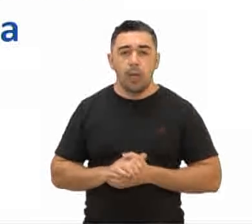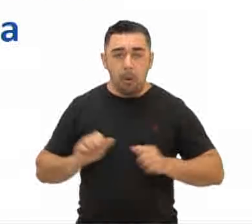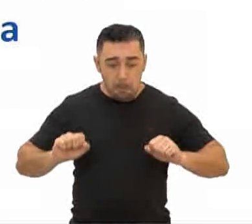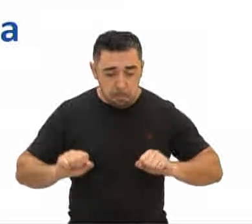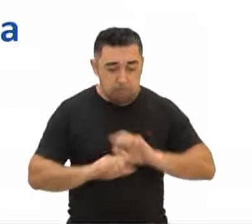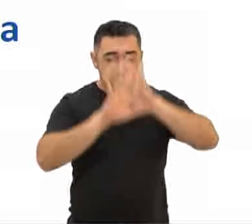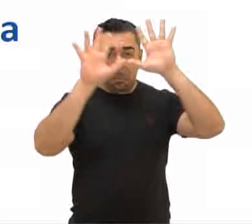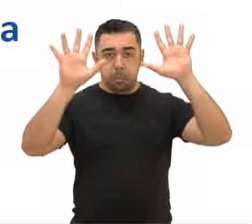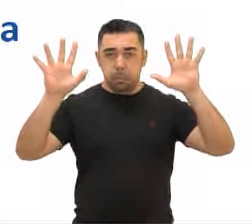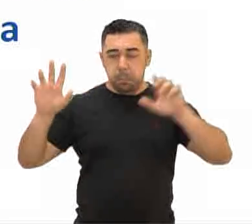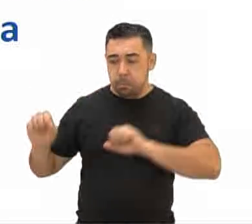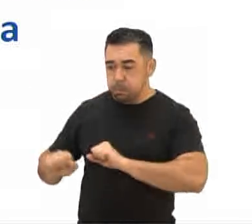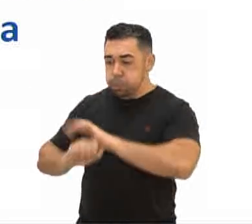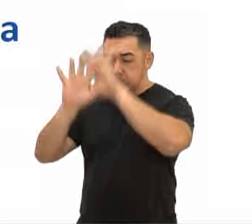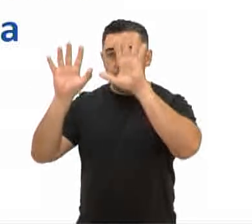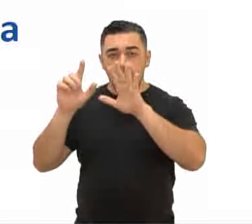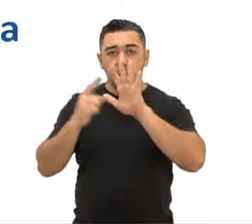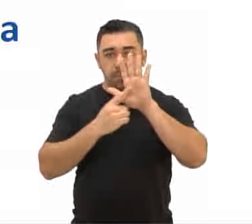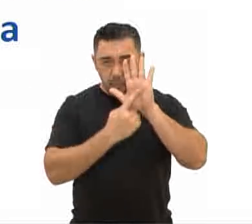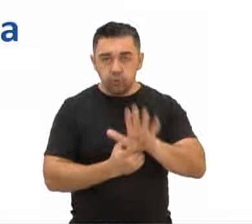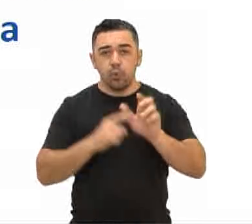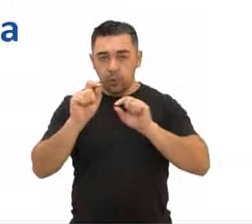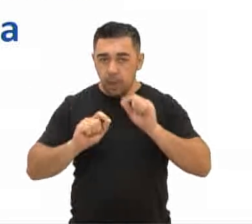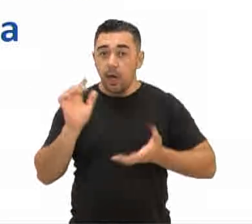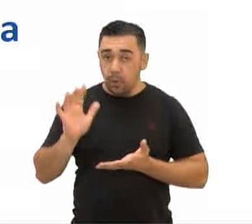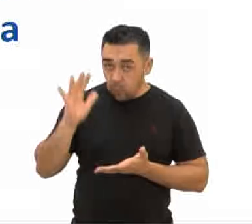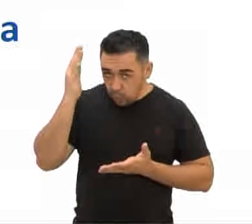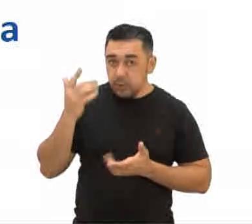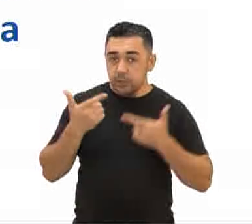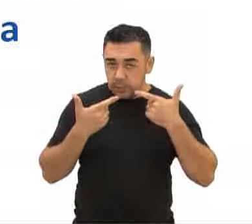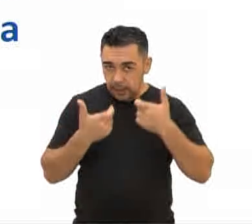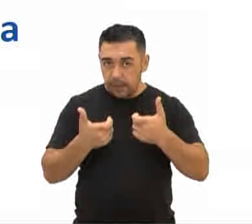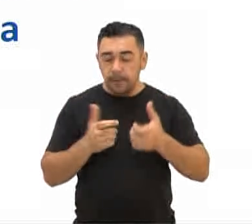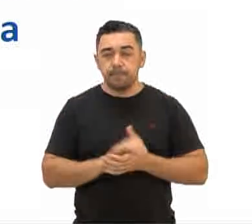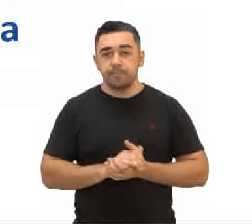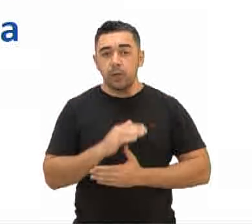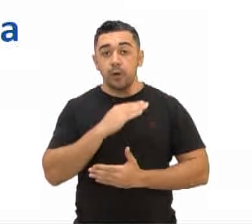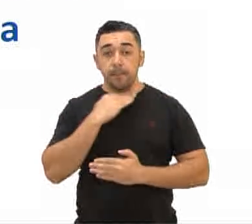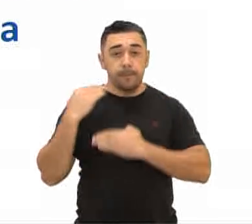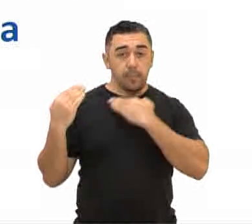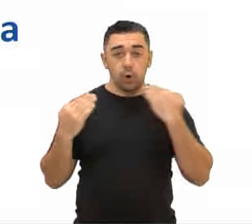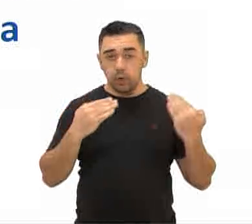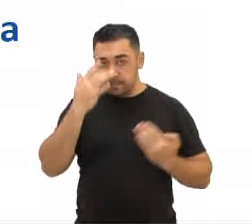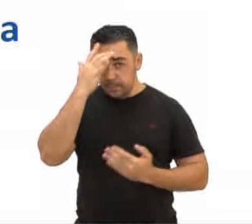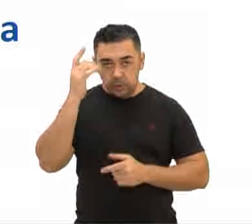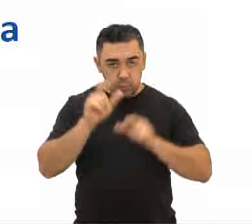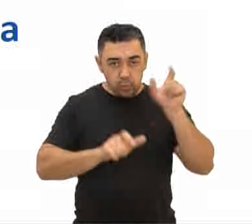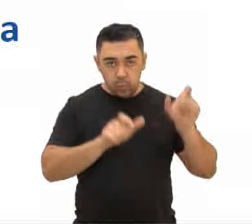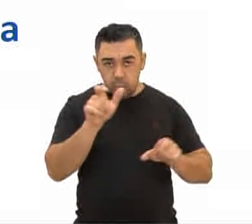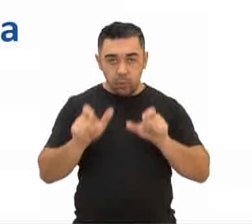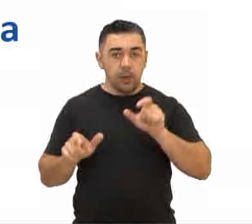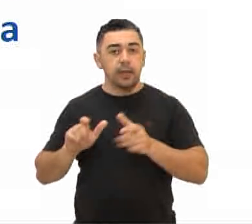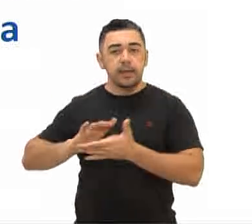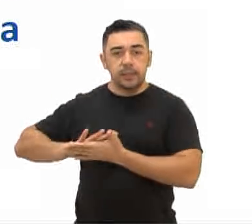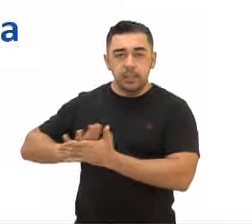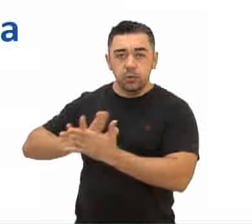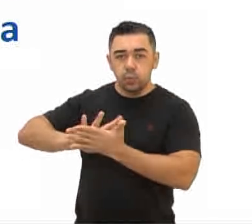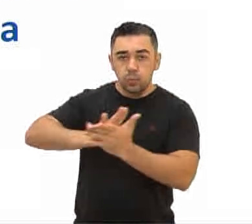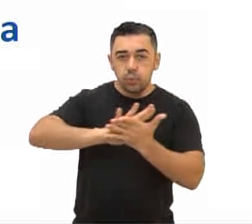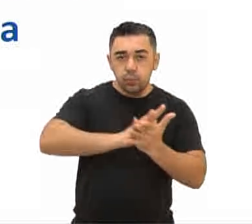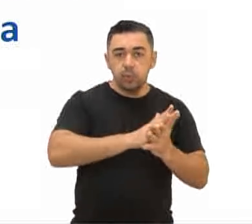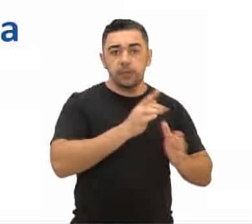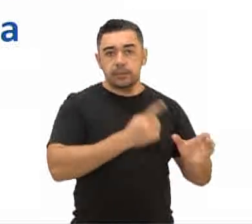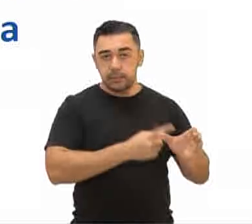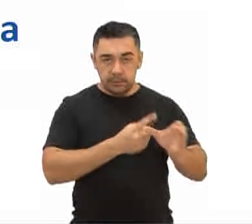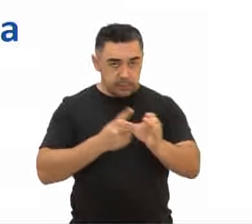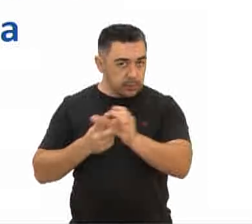explosões confirmaram algo que havia acontecido muito na guerra: morte de civis e destruição de cidades.